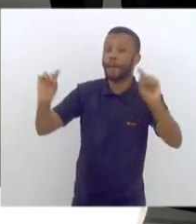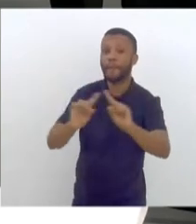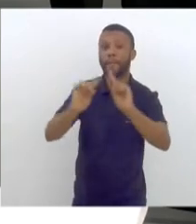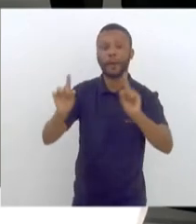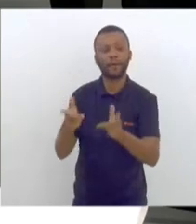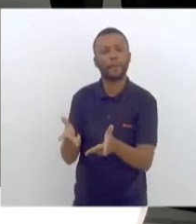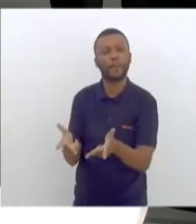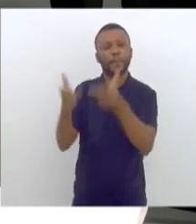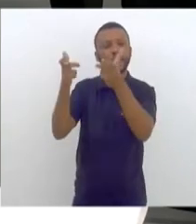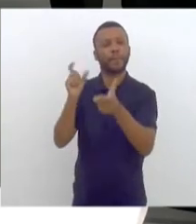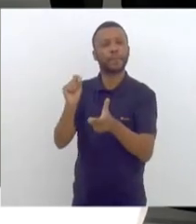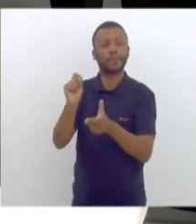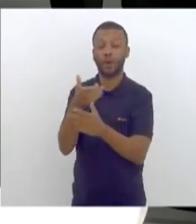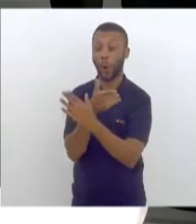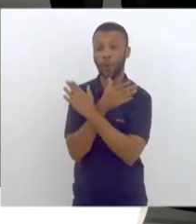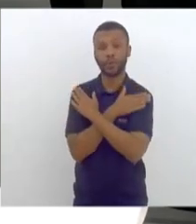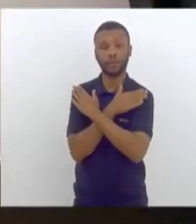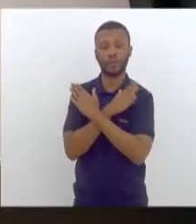essa queda